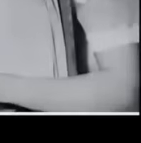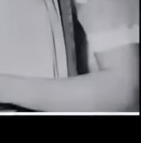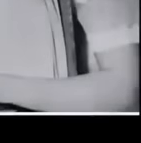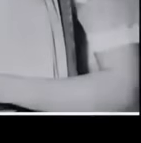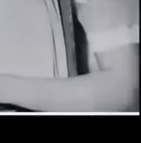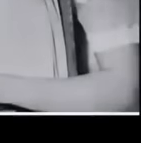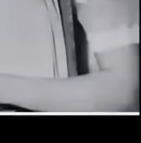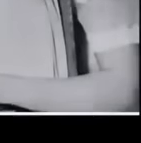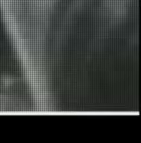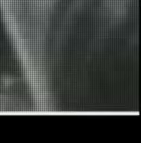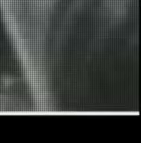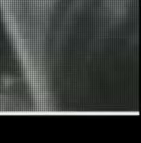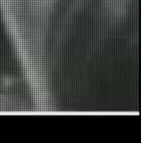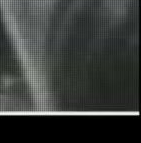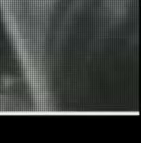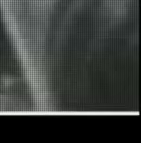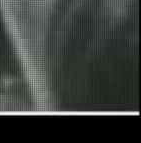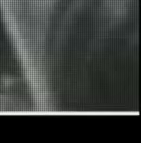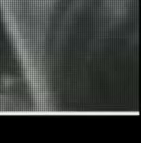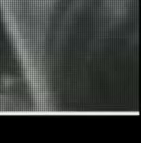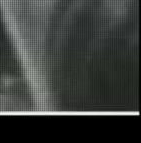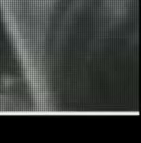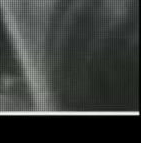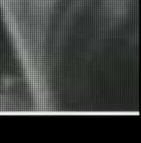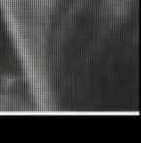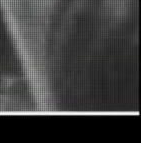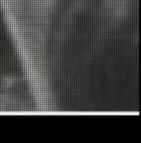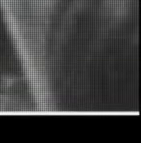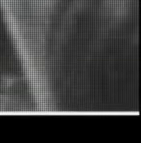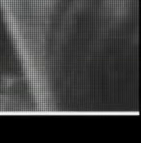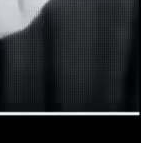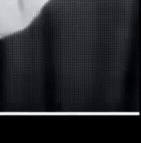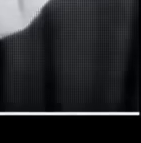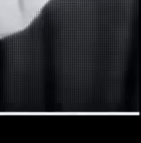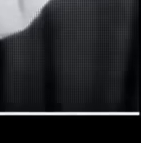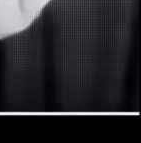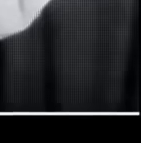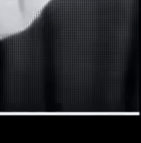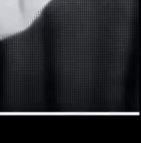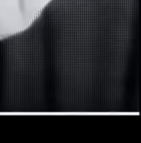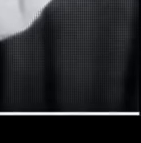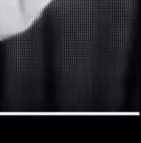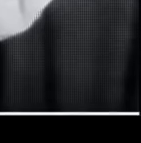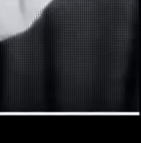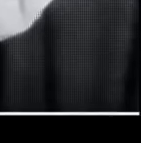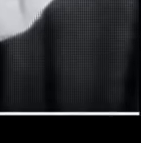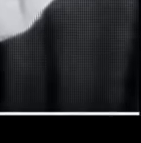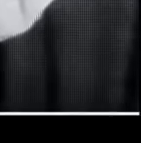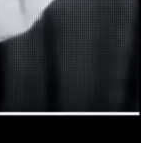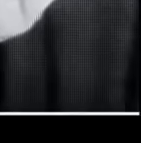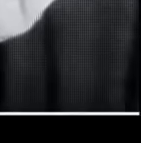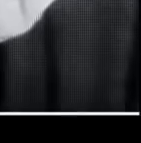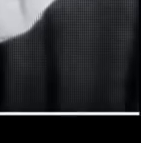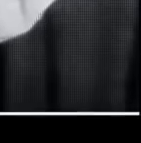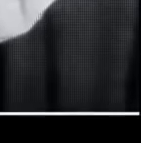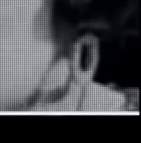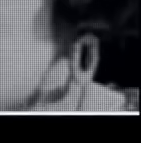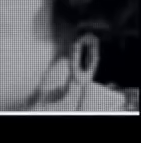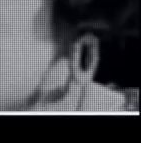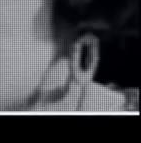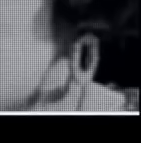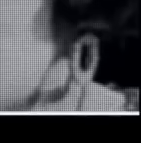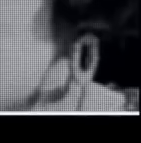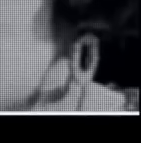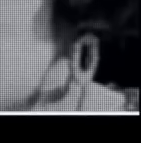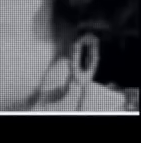Eu tinha 17 anos quando eu estreiei com o papai. Eu tenho paixão pelas coisas que me acontecem dentro do palco. É um amor e um respeito